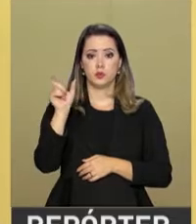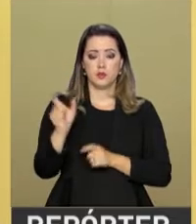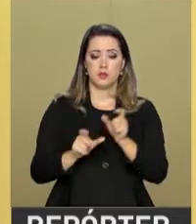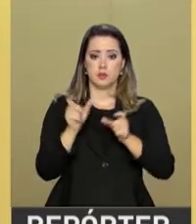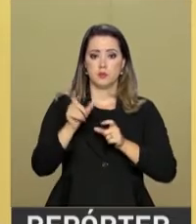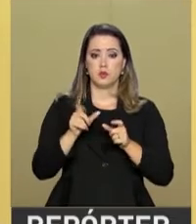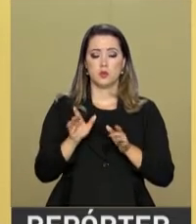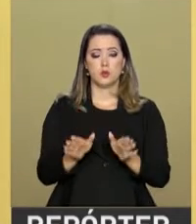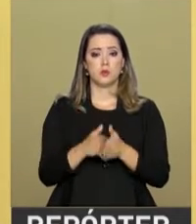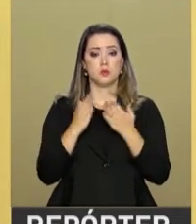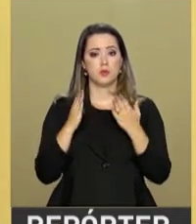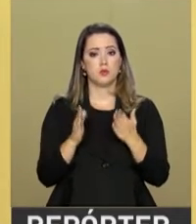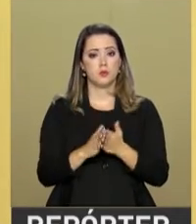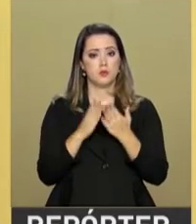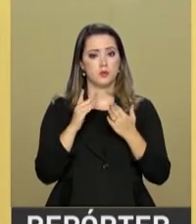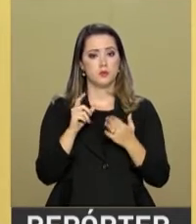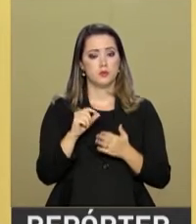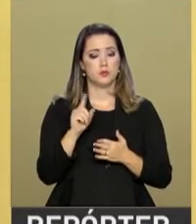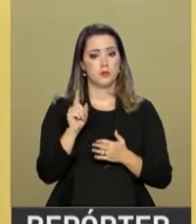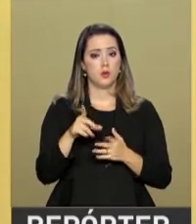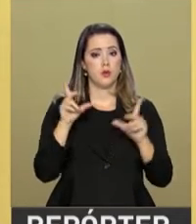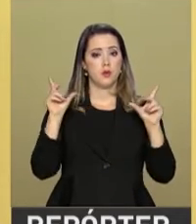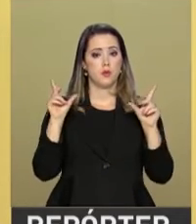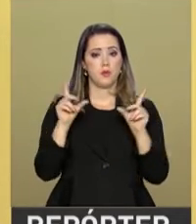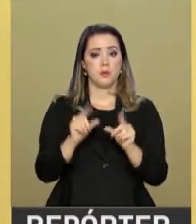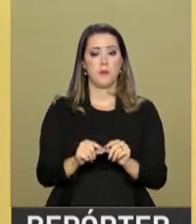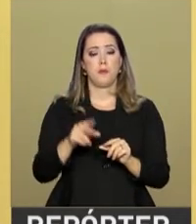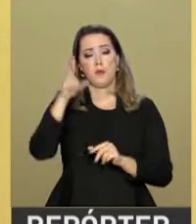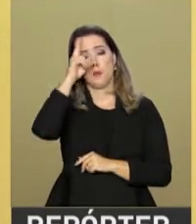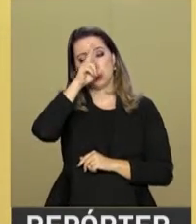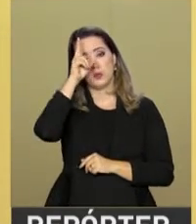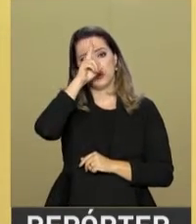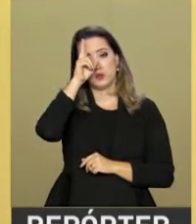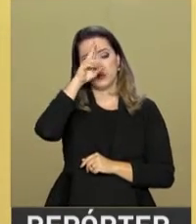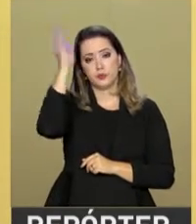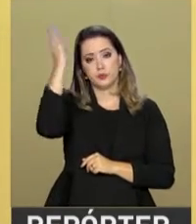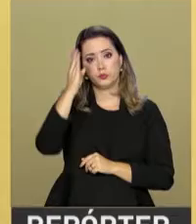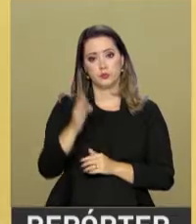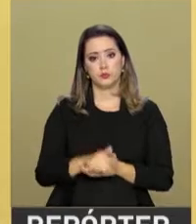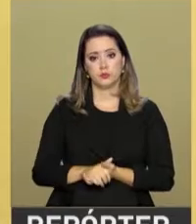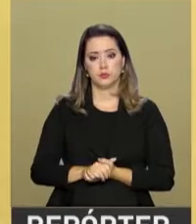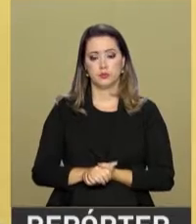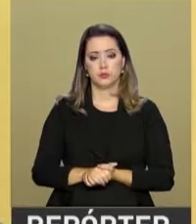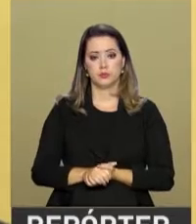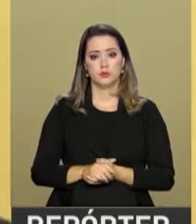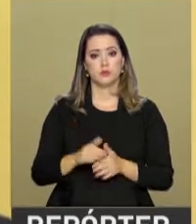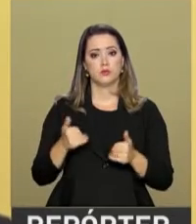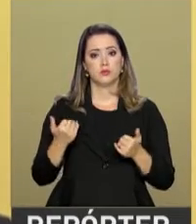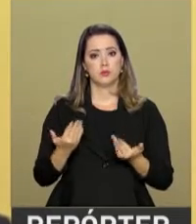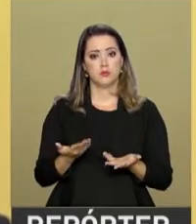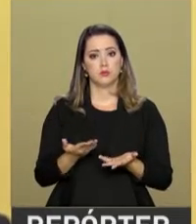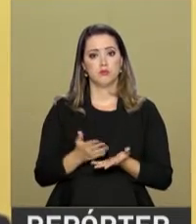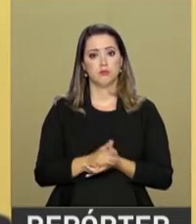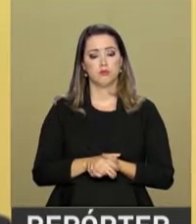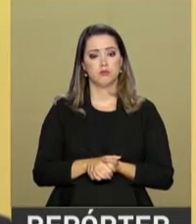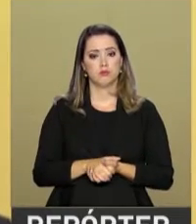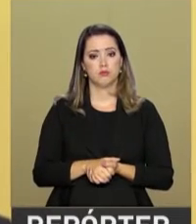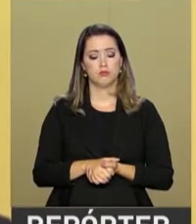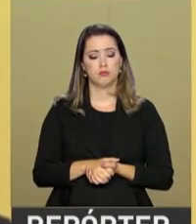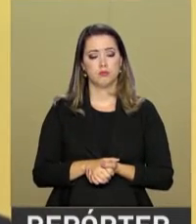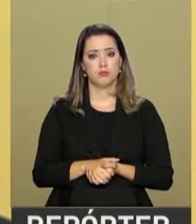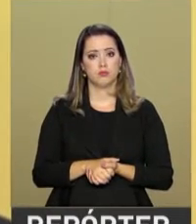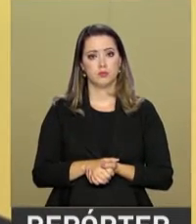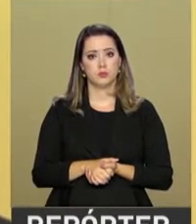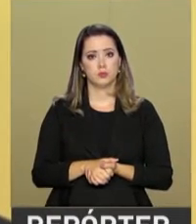de renda mais baixa é a menor da história do Brasil, o INPC.